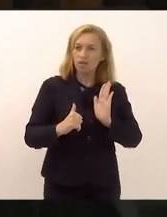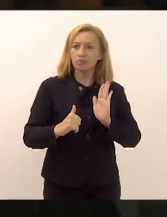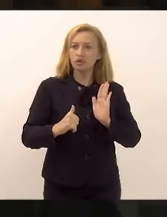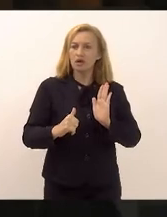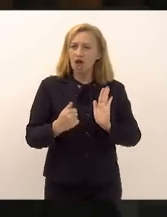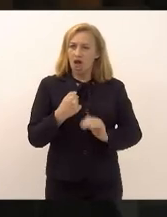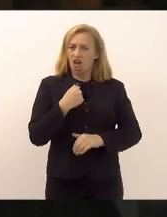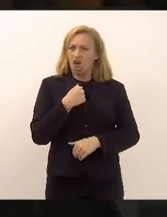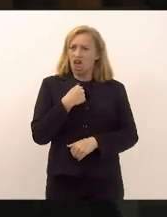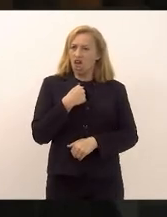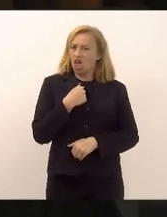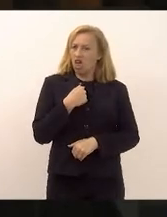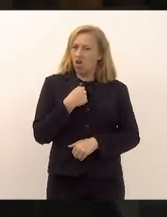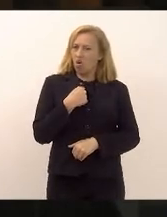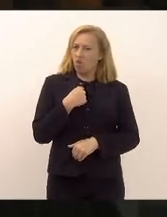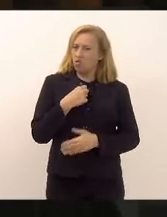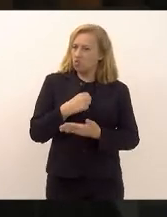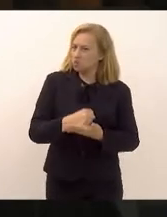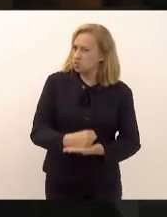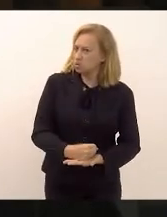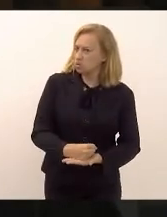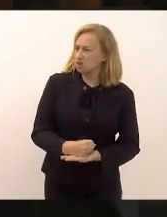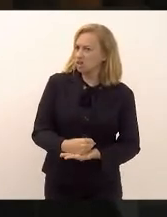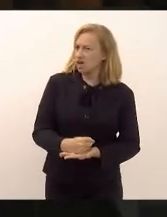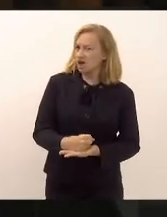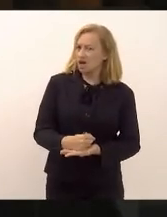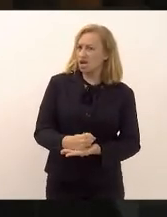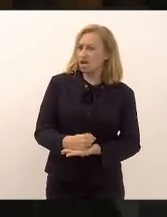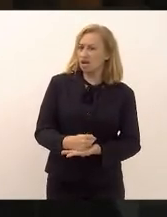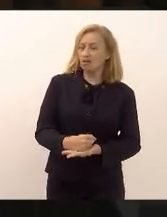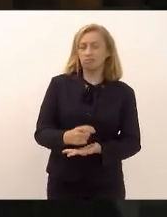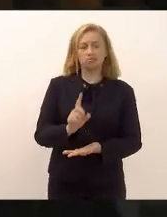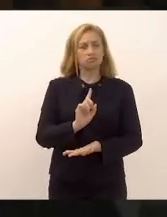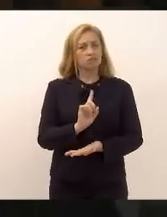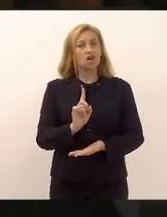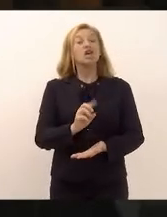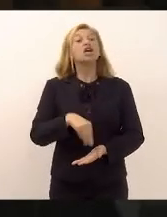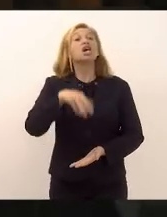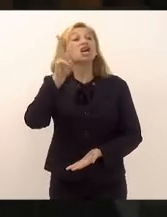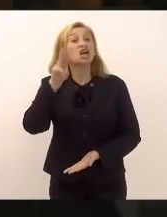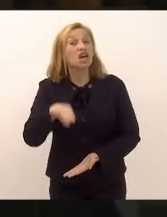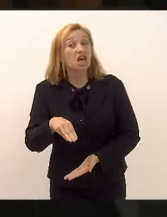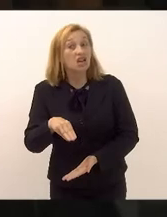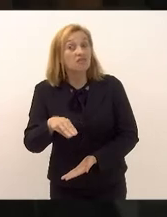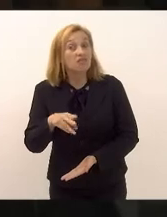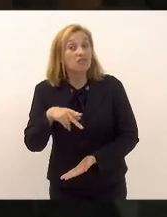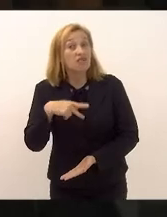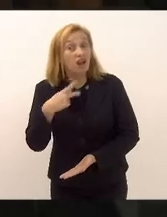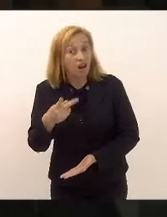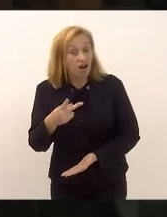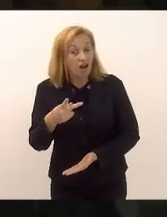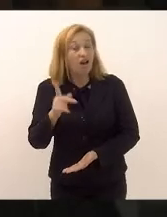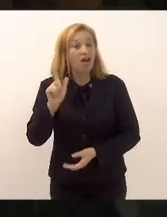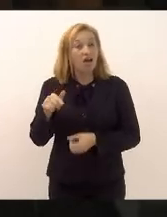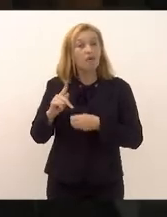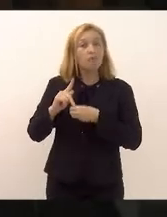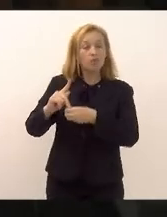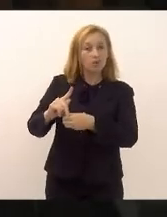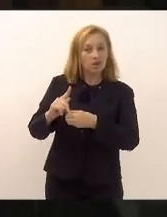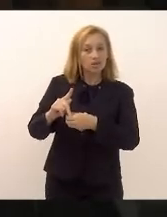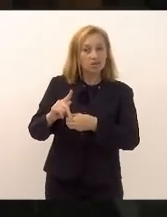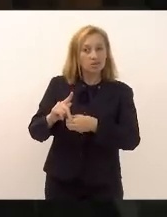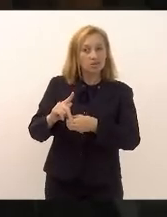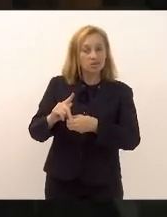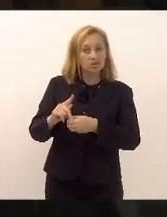não sou eu que vou sustentar a defesa. Quem vai sustentar a defesa é a Procuradoria da